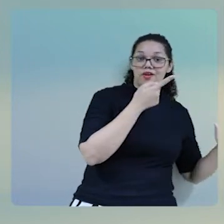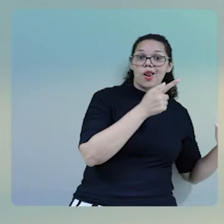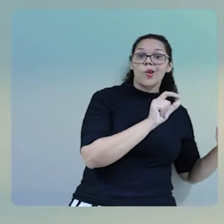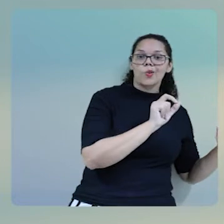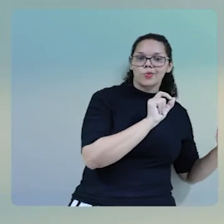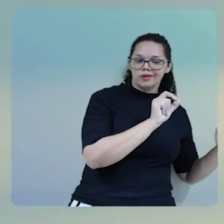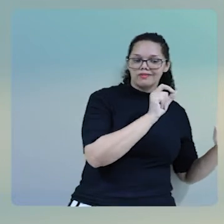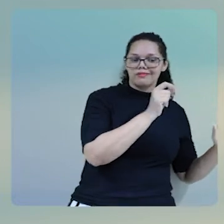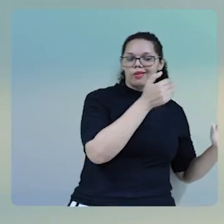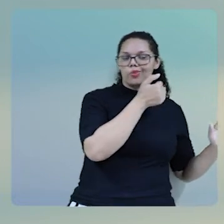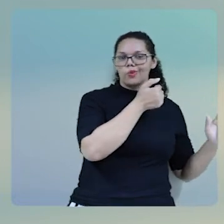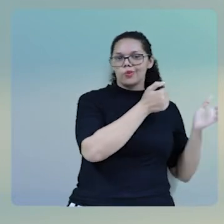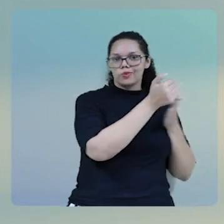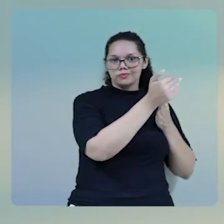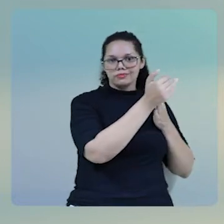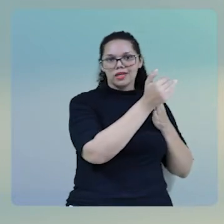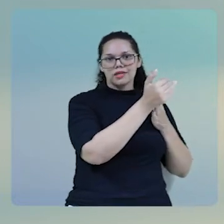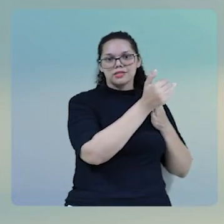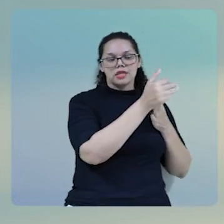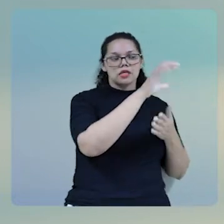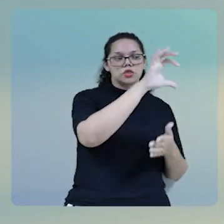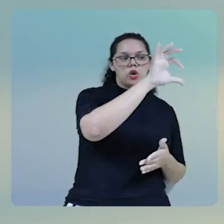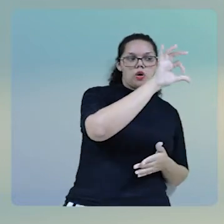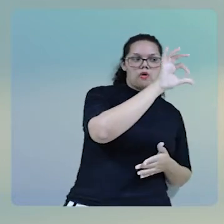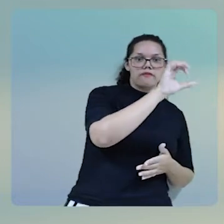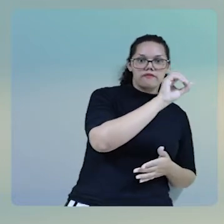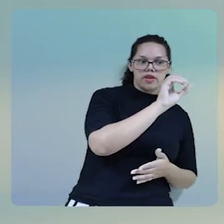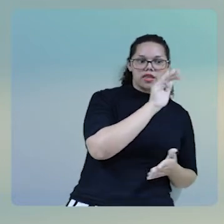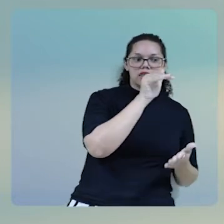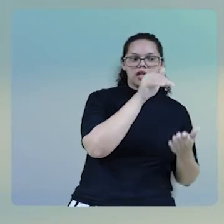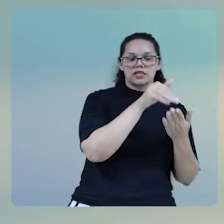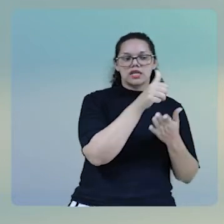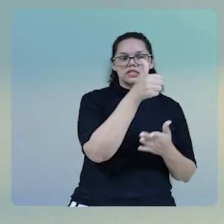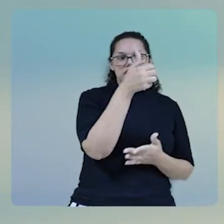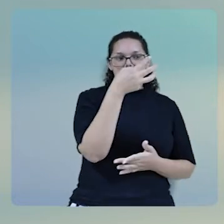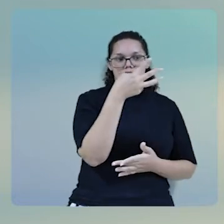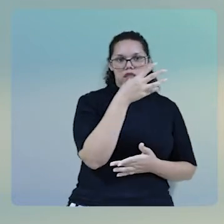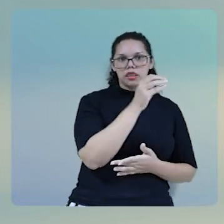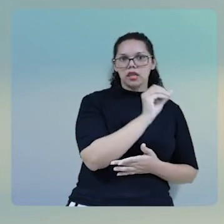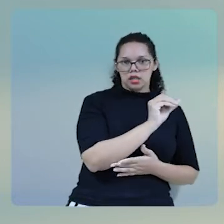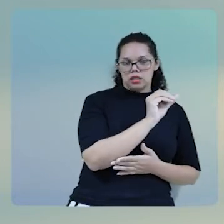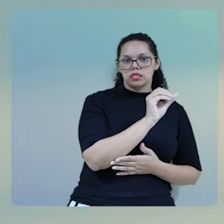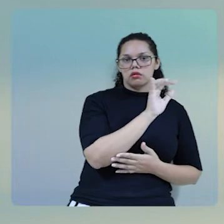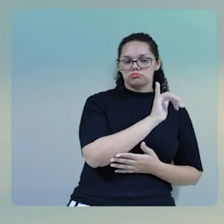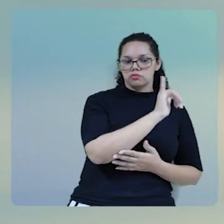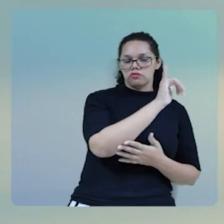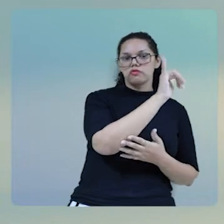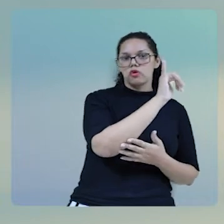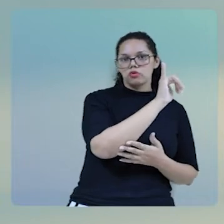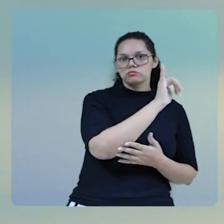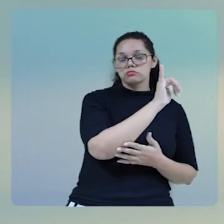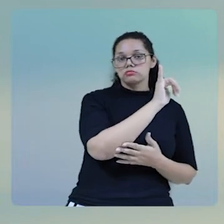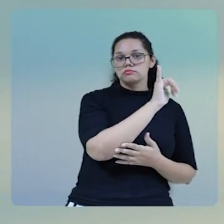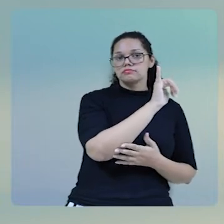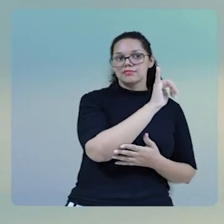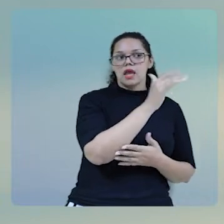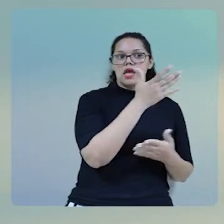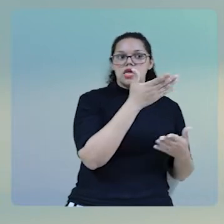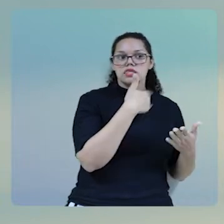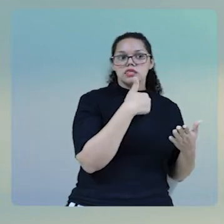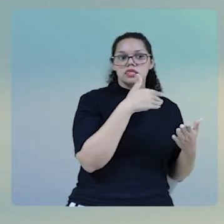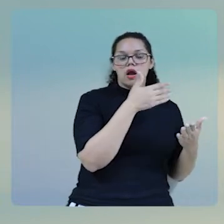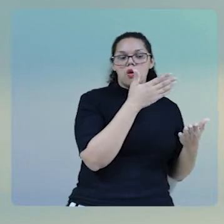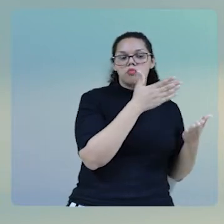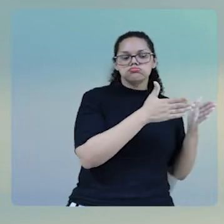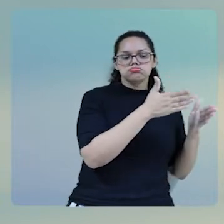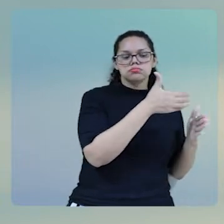funciona com uma voltagem entre 90 e 130. Então, nesse caso, a voltagem dela está sendo quanto? 100. Então,